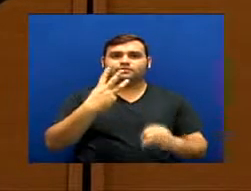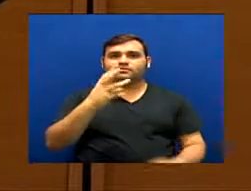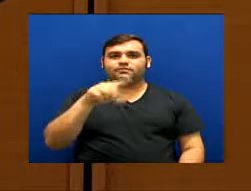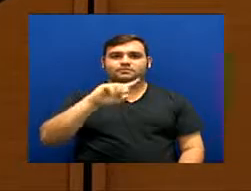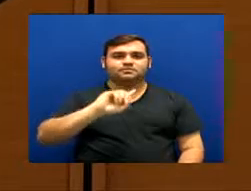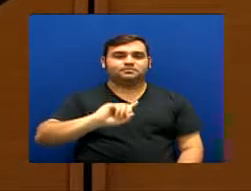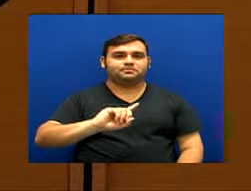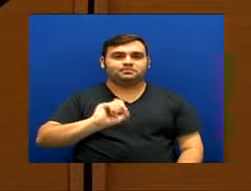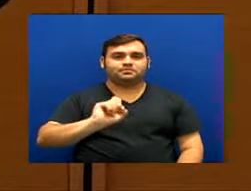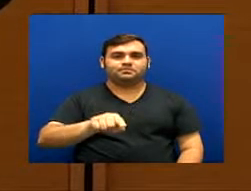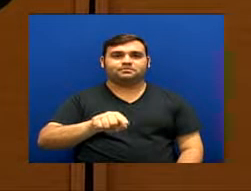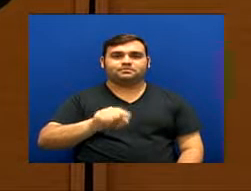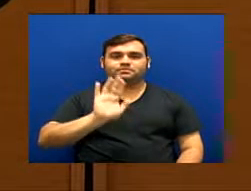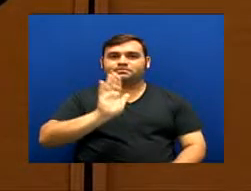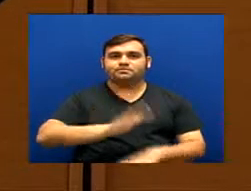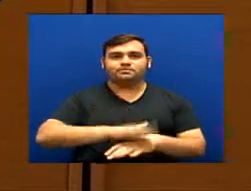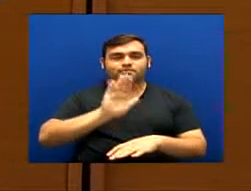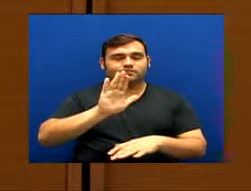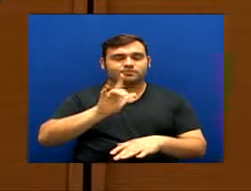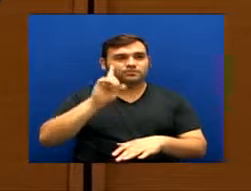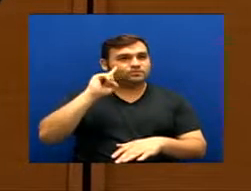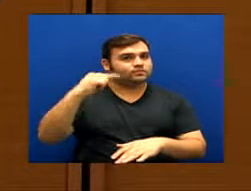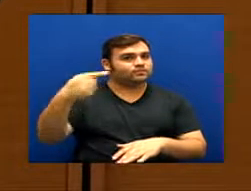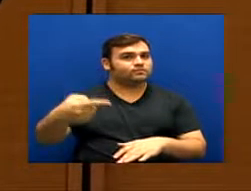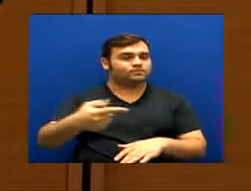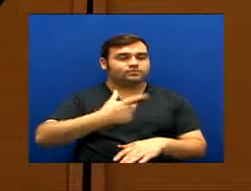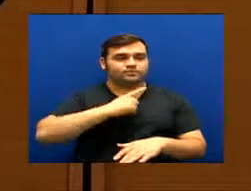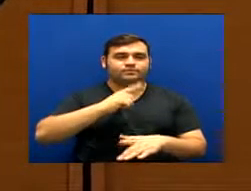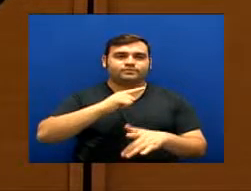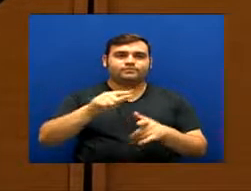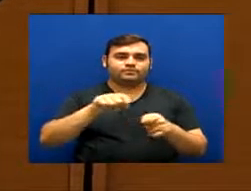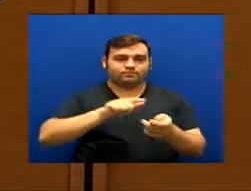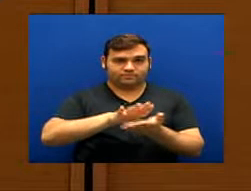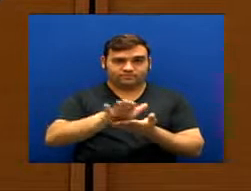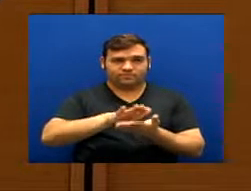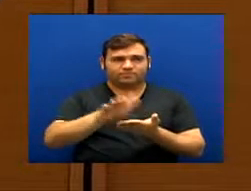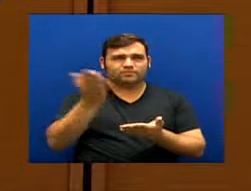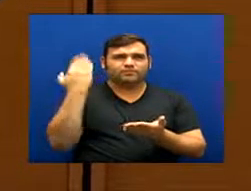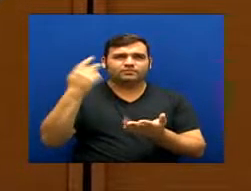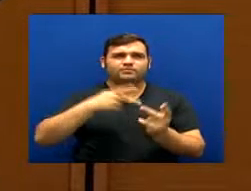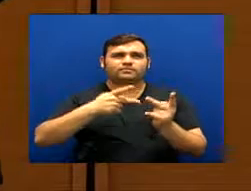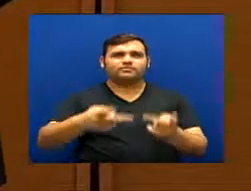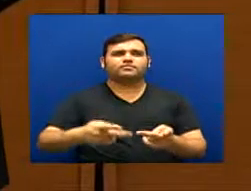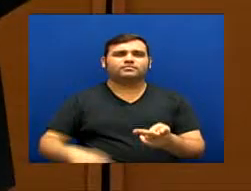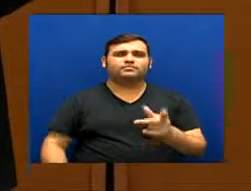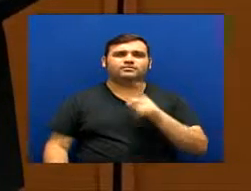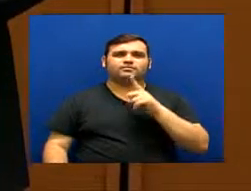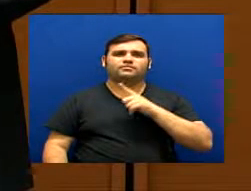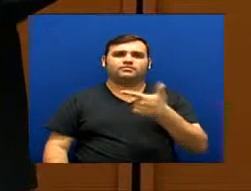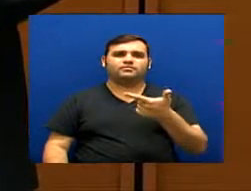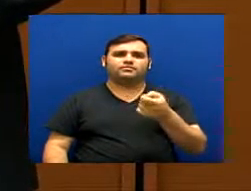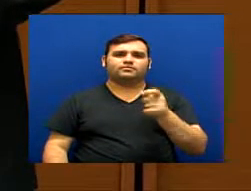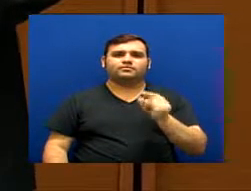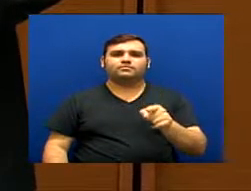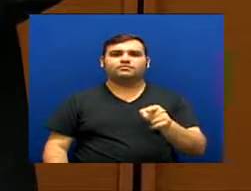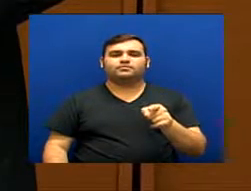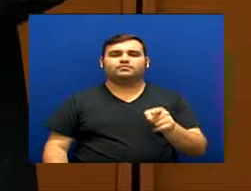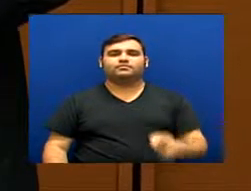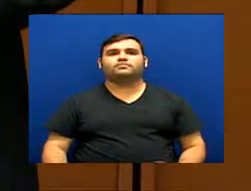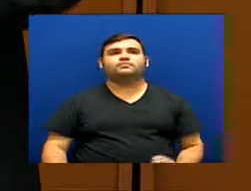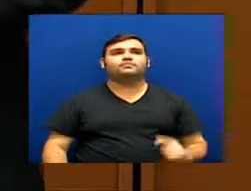e propagam seus ensinamentos, a fim de que eles se perpetuem de geração a geração. Hoje, portanto, reconhecemos e homenageamos